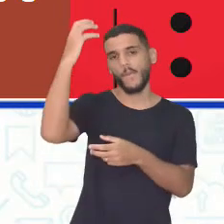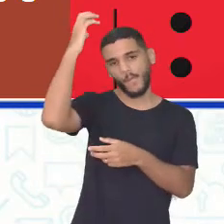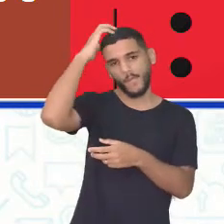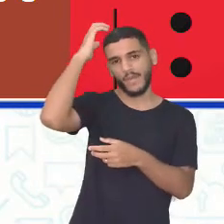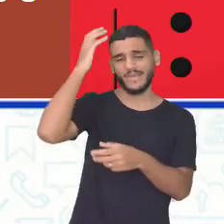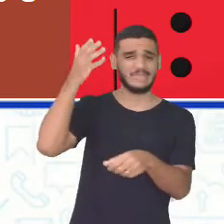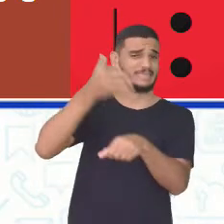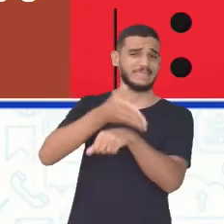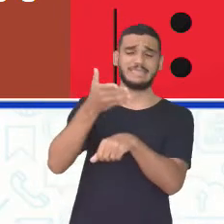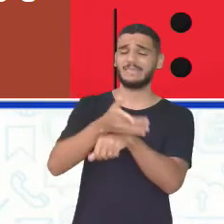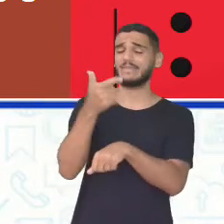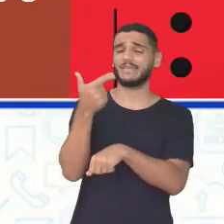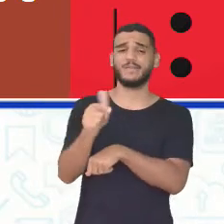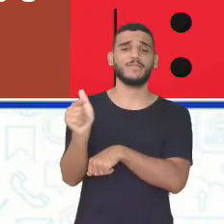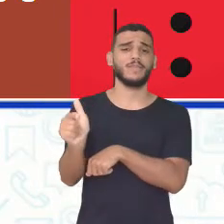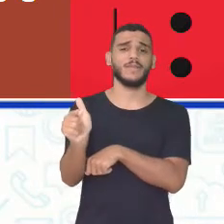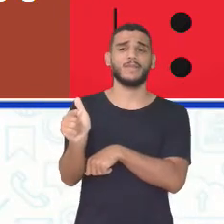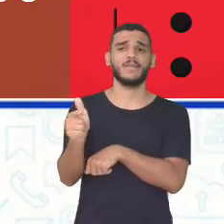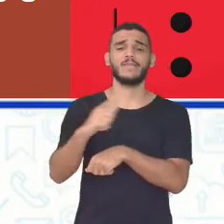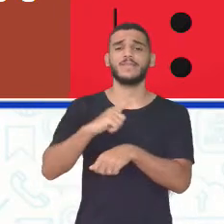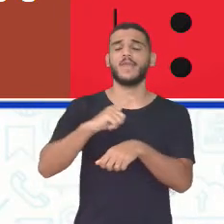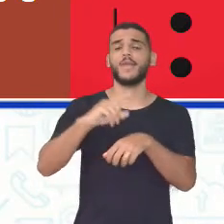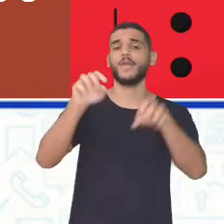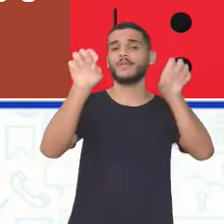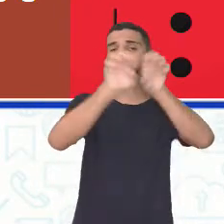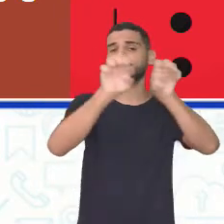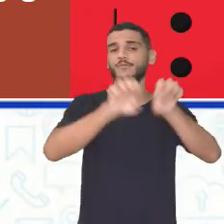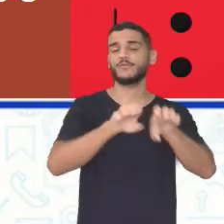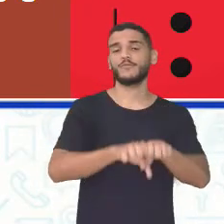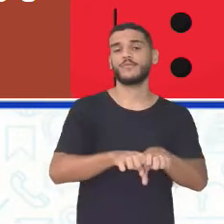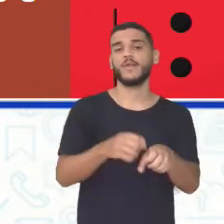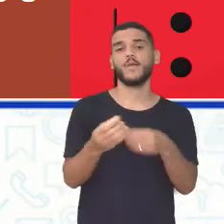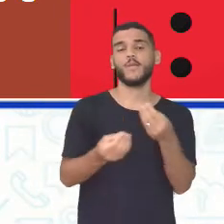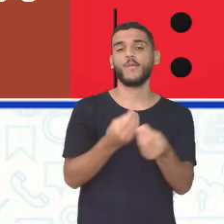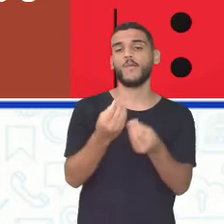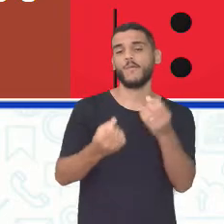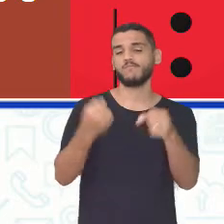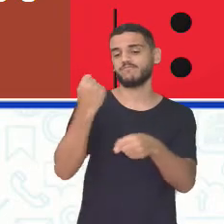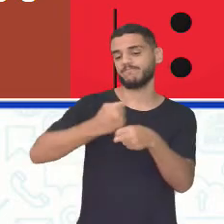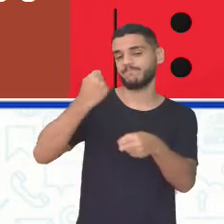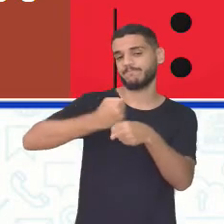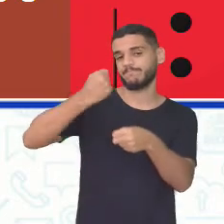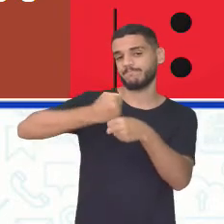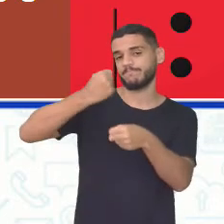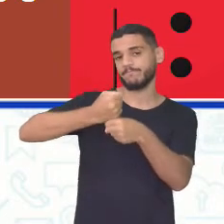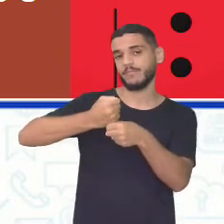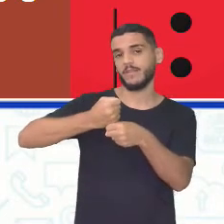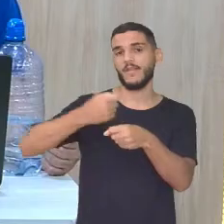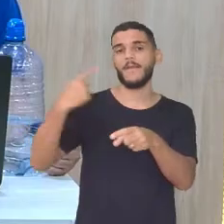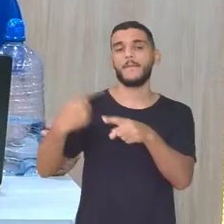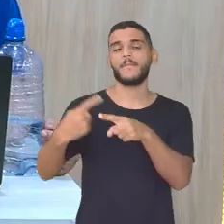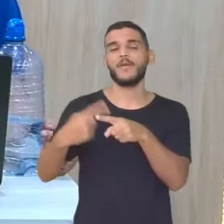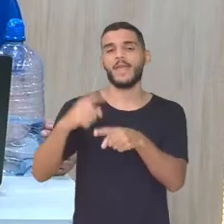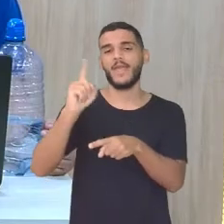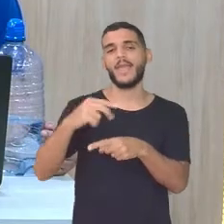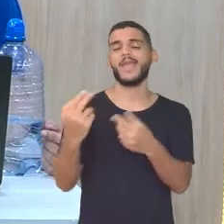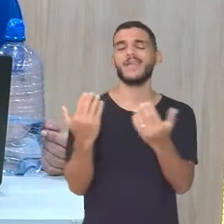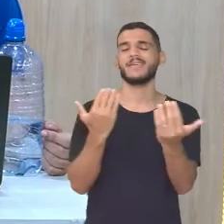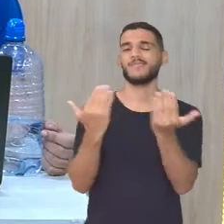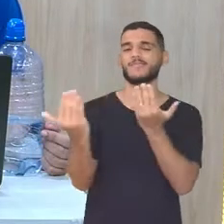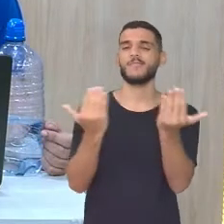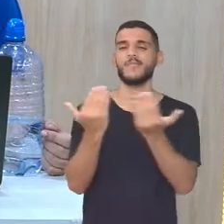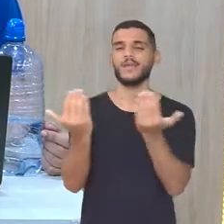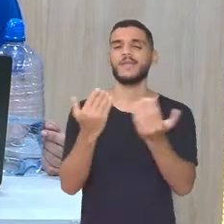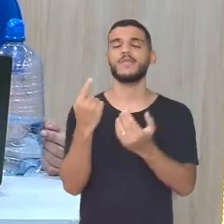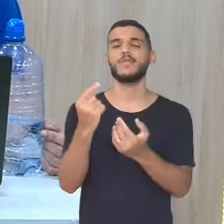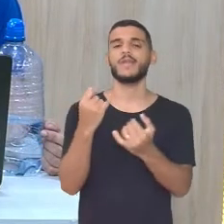princesa. E aí a gente tem uma estrutura, perceba que ele criou uma estrutura ao redor de si muito semelhante à estrutura